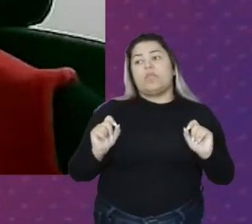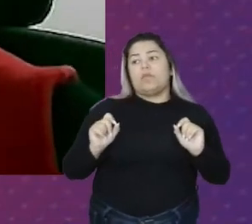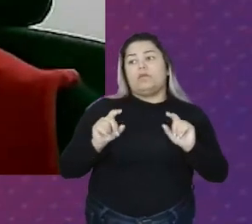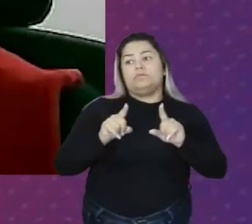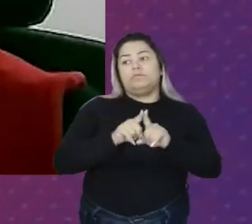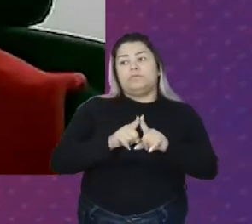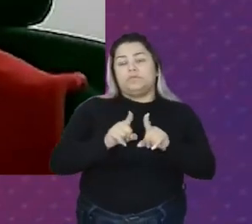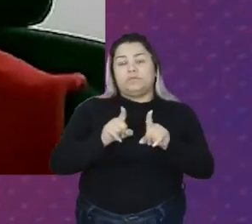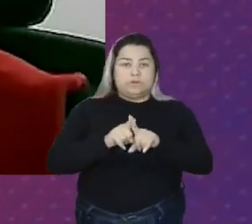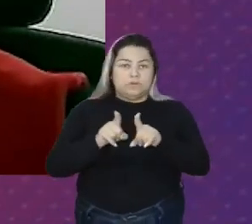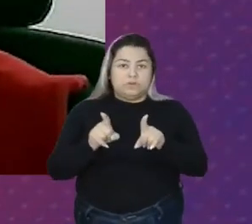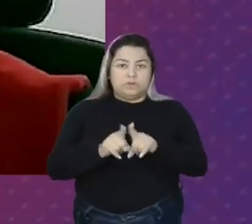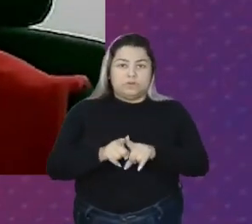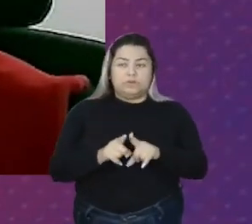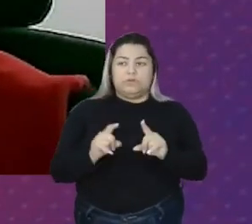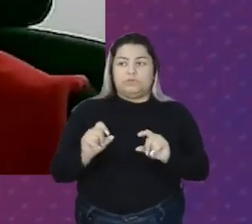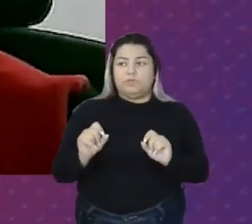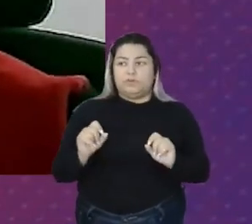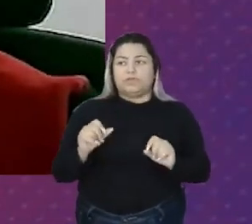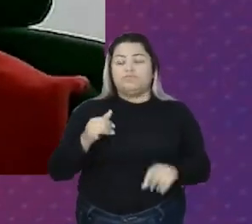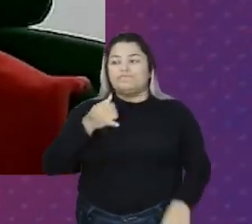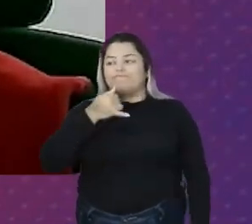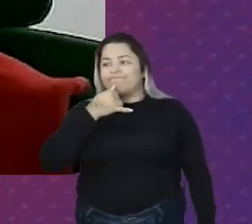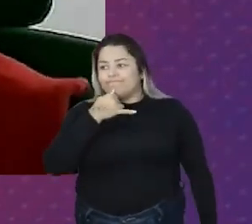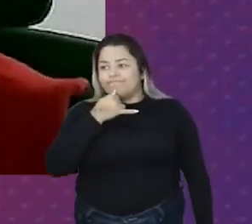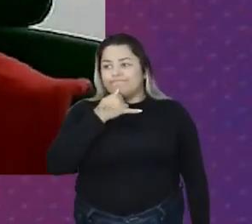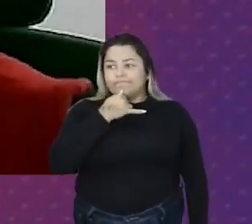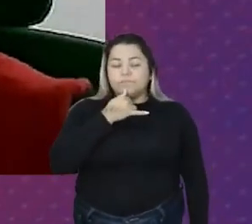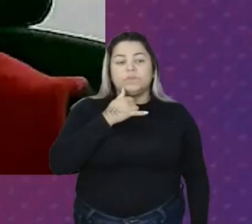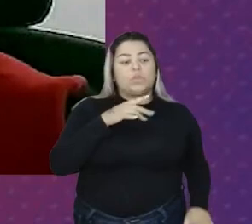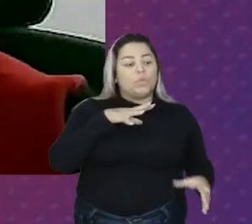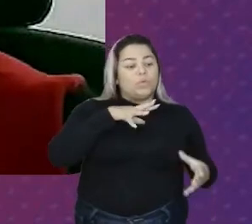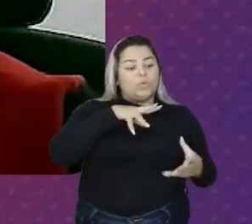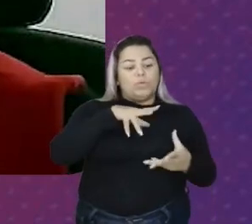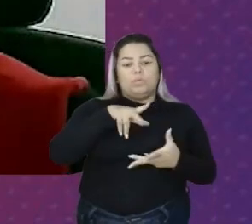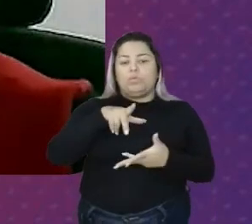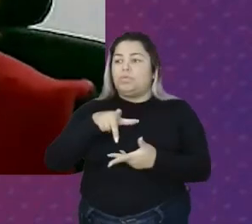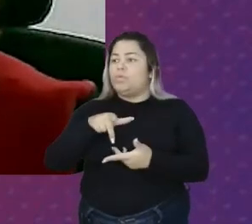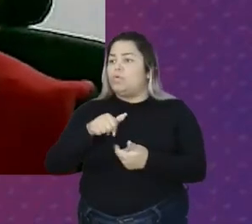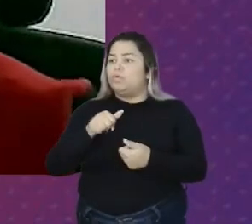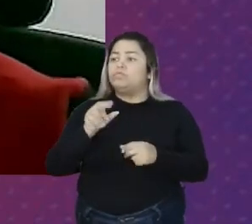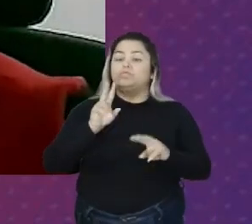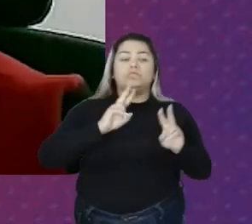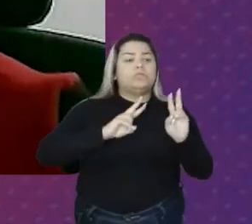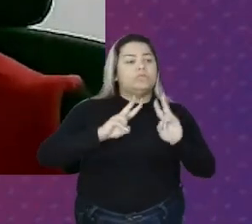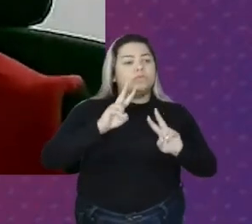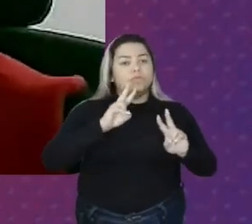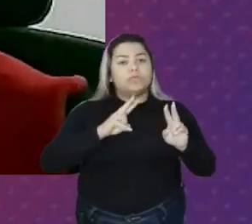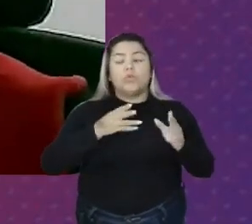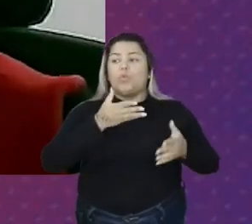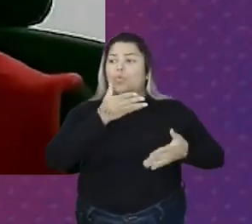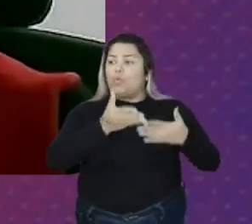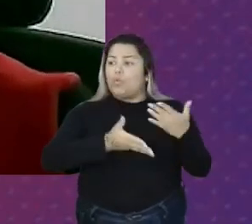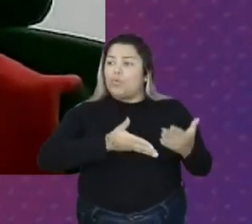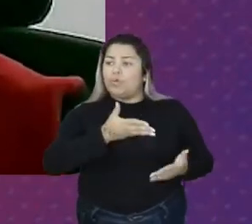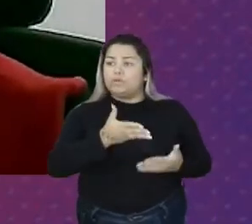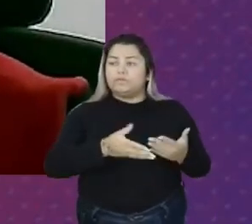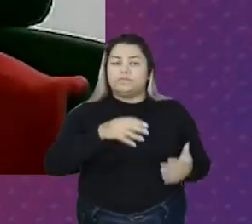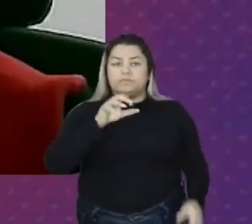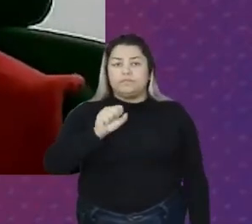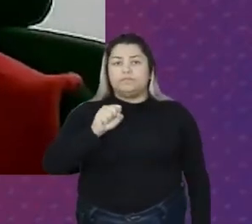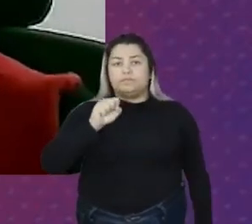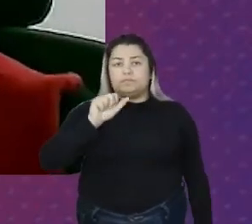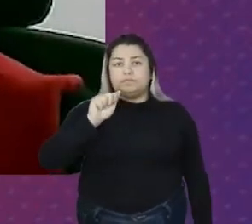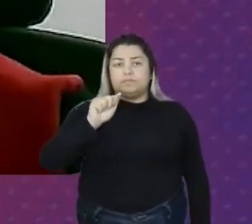mundial, né, uma cena que o mundo inteiro viu e reagiu. Infelizmente, aqui em São Miguel do